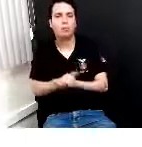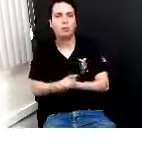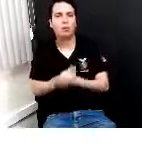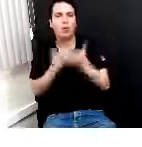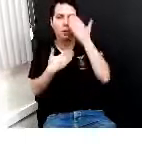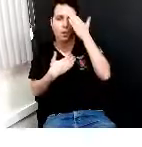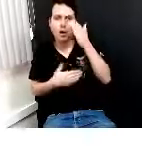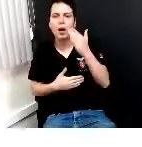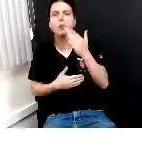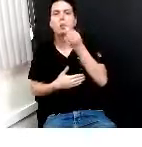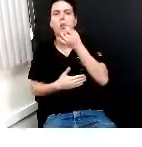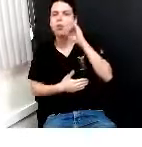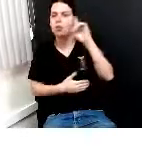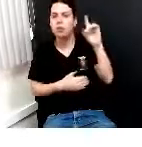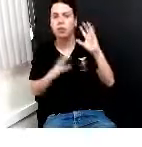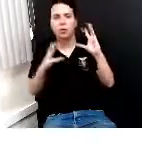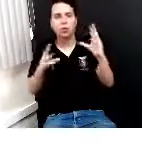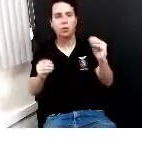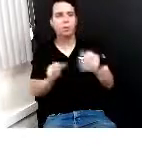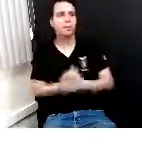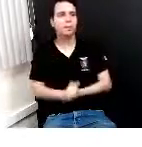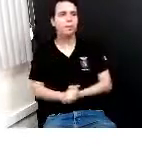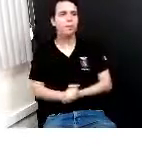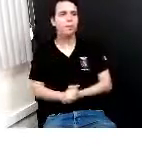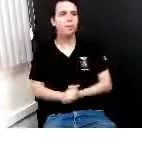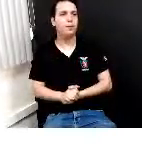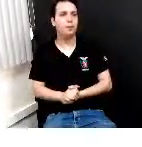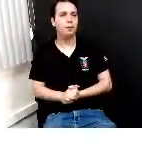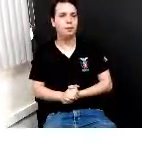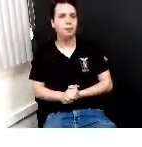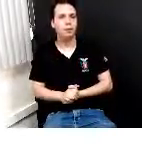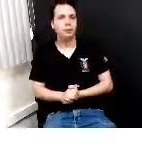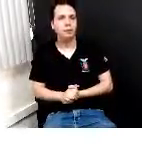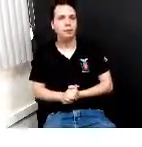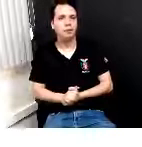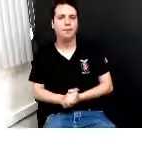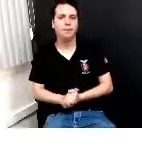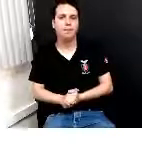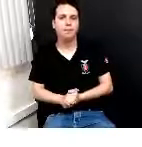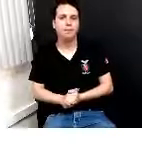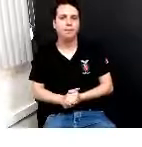Obrigado. Obrigado. Obrigado. Obrigado. Até mais. Obrigado.